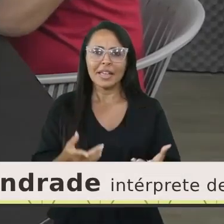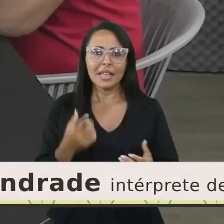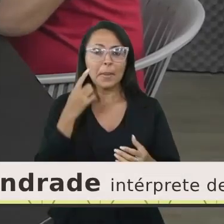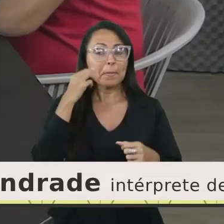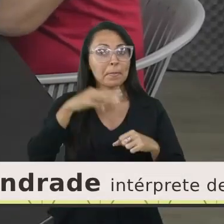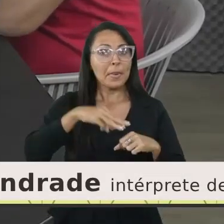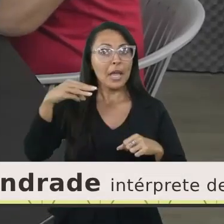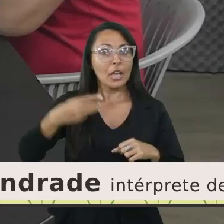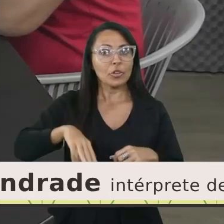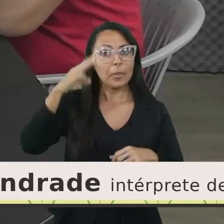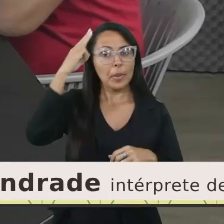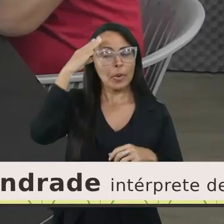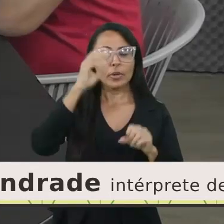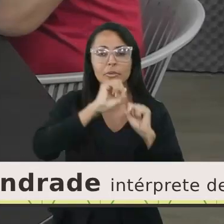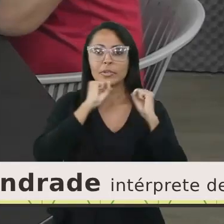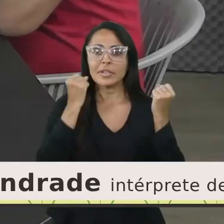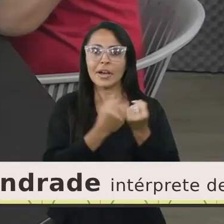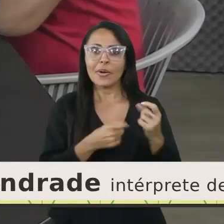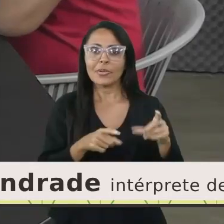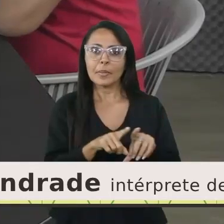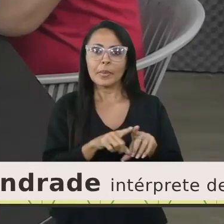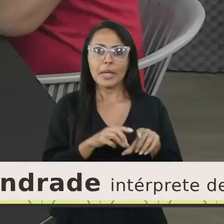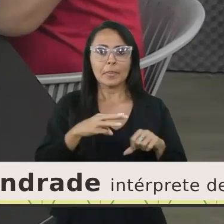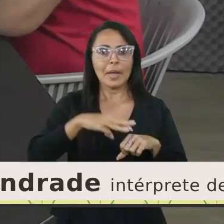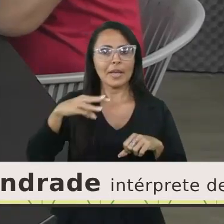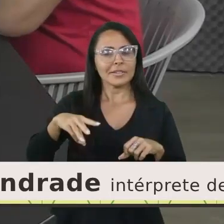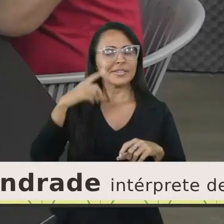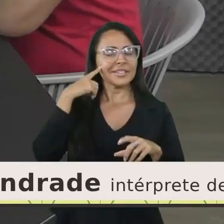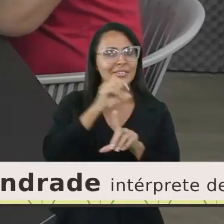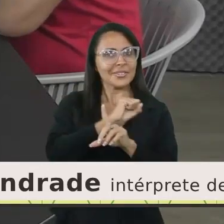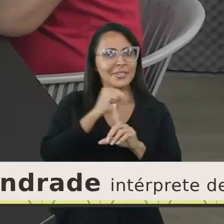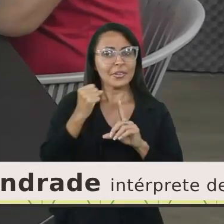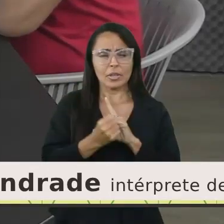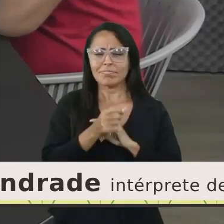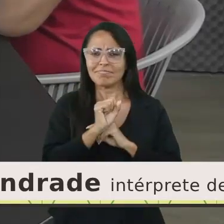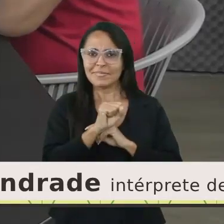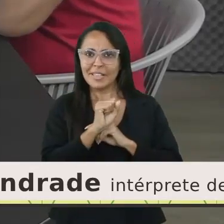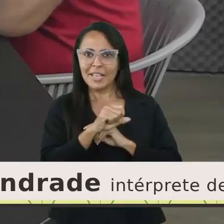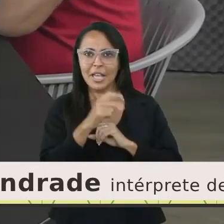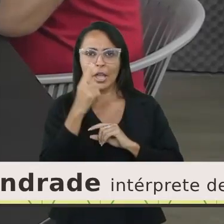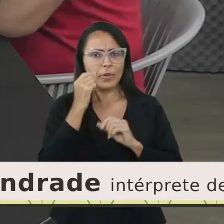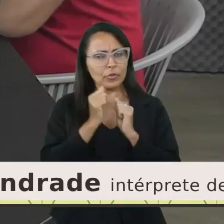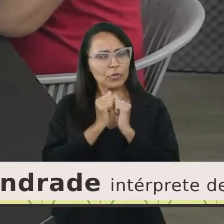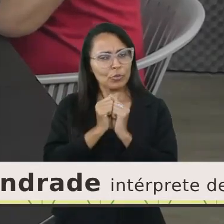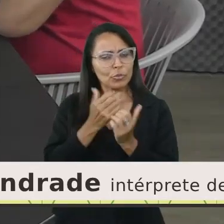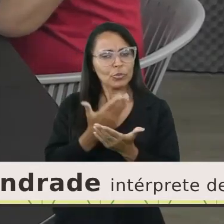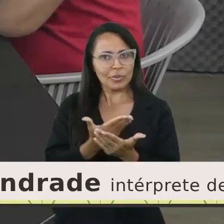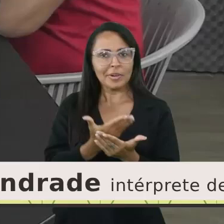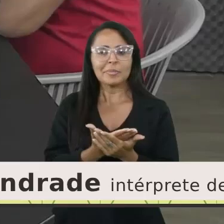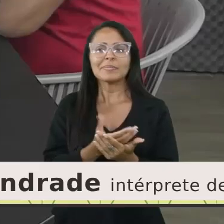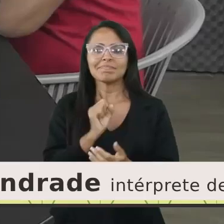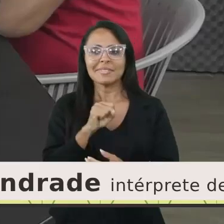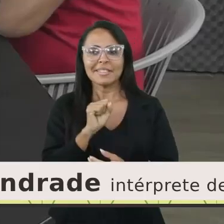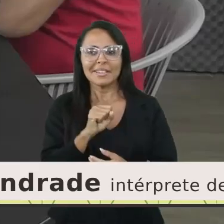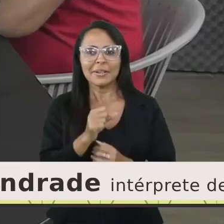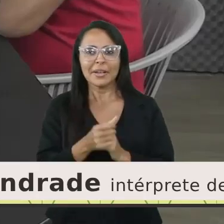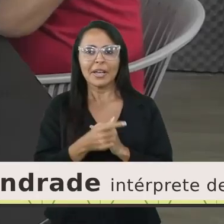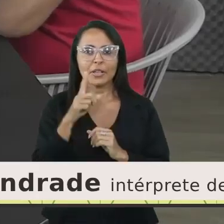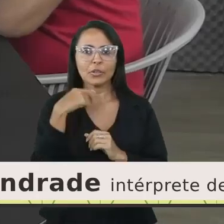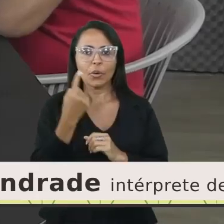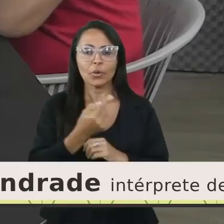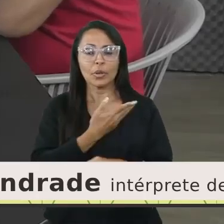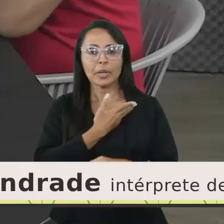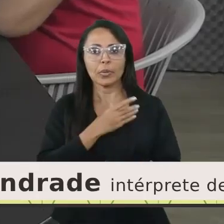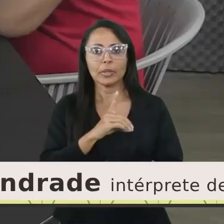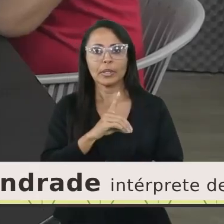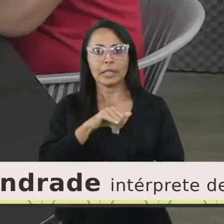em Memória Social e também é mestre em Sociologia, né? A gente Sim, fez mestrado em Sociologia juntos. exato. E nosso amigo